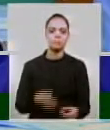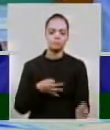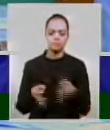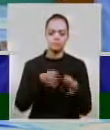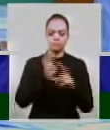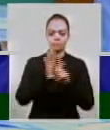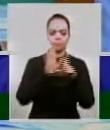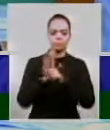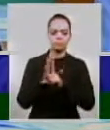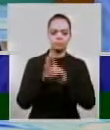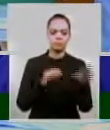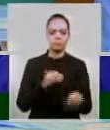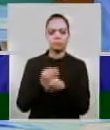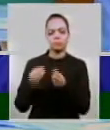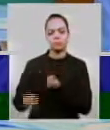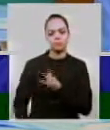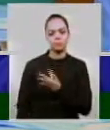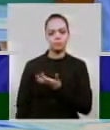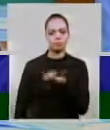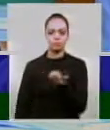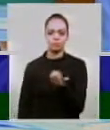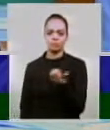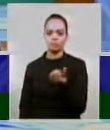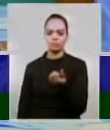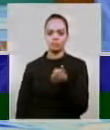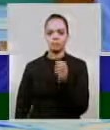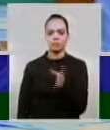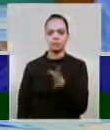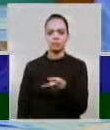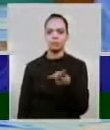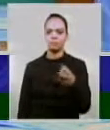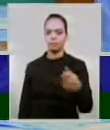Projeto de lei número complementar número 6 de 2014.